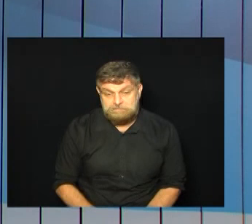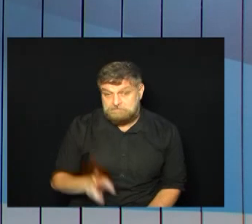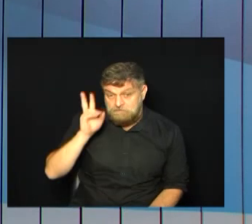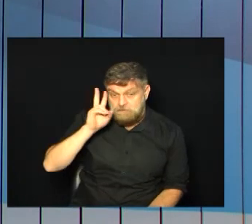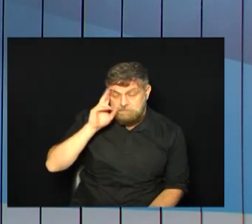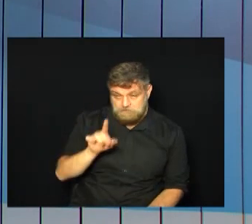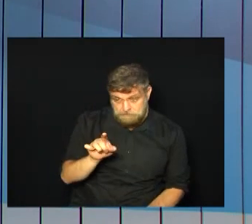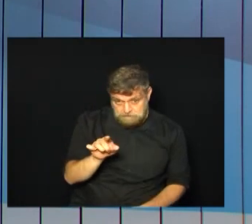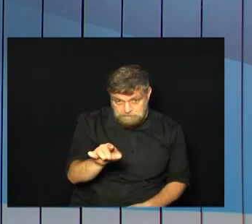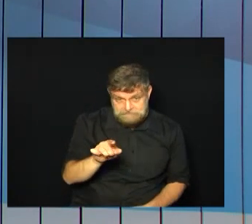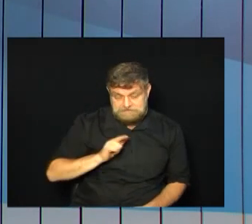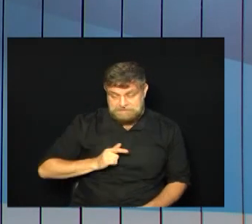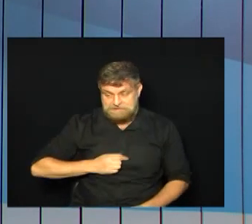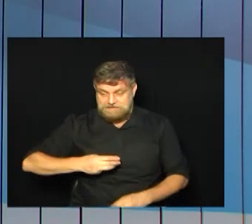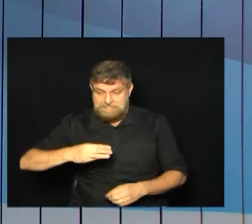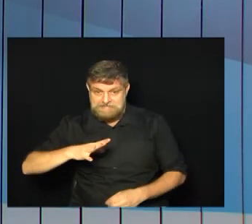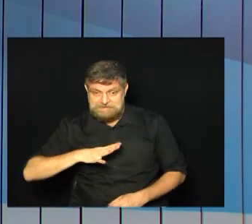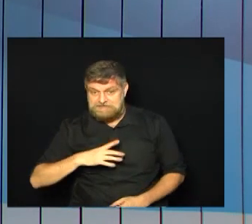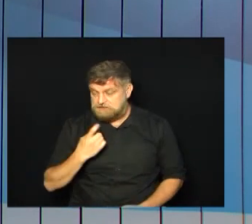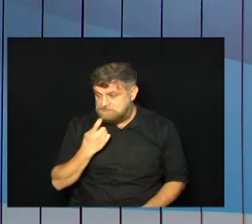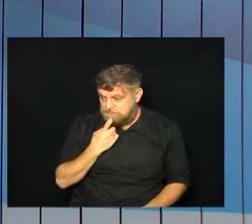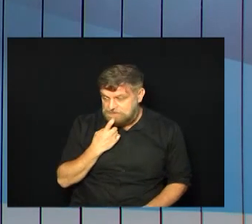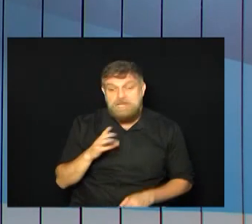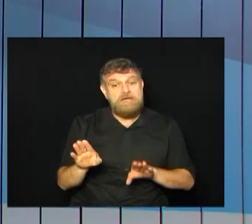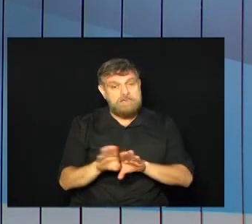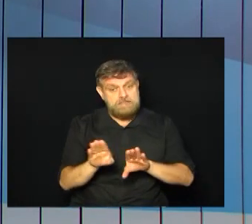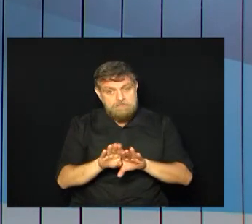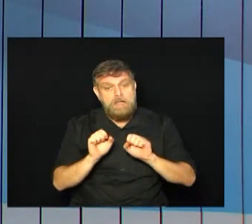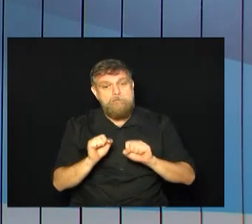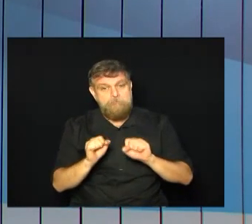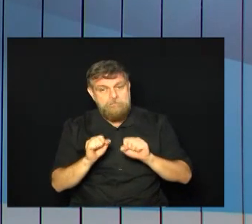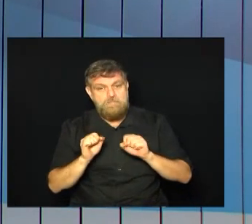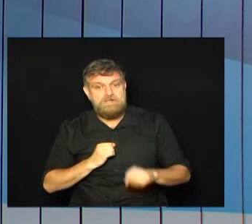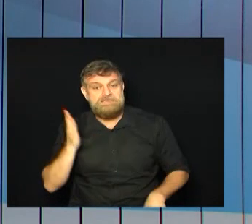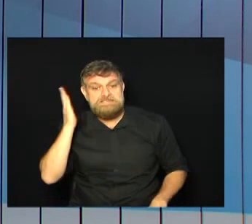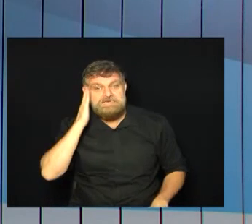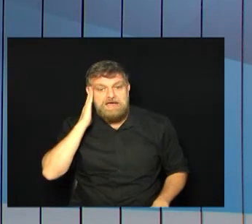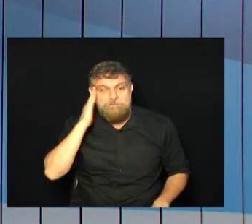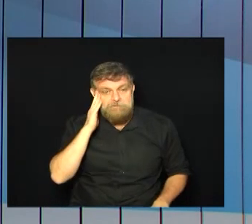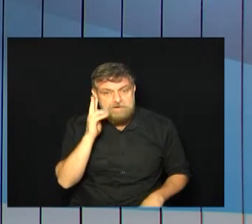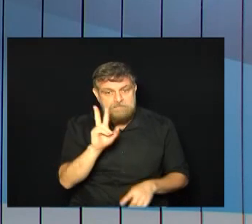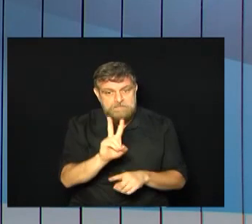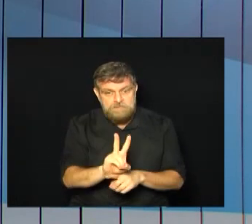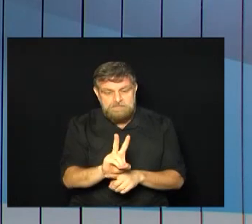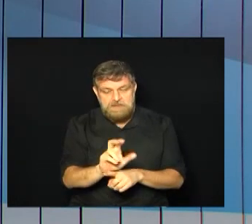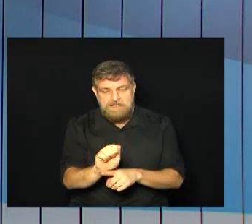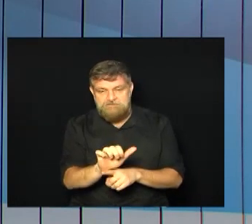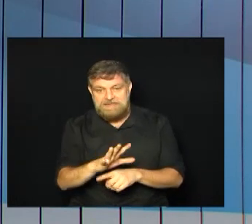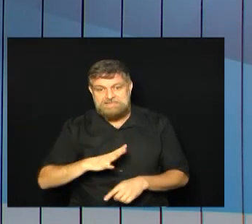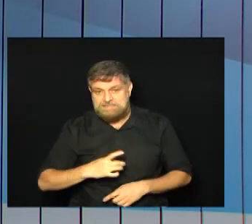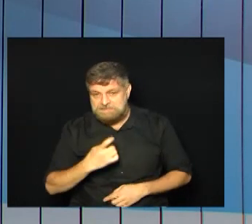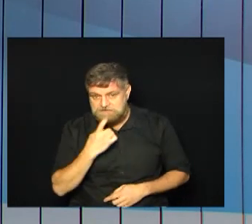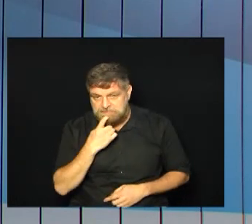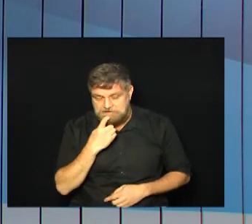Lembrando que você que é aqui da cidade de Campinas também tem acesso às vagas disponíveis aqui para a cidade.